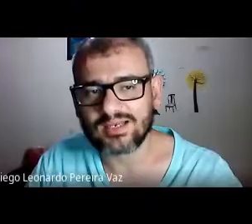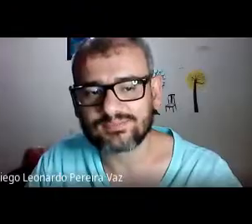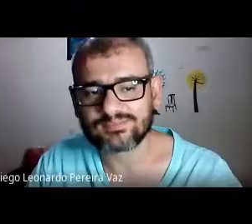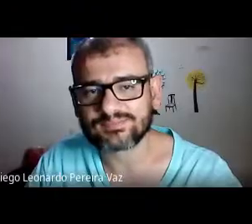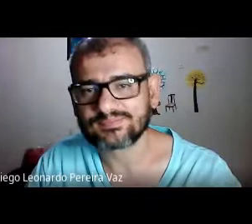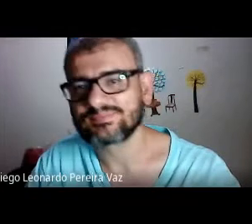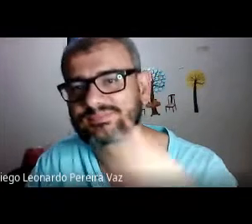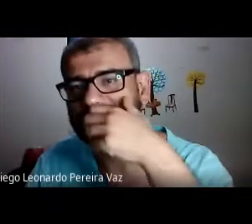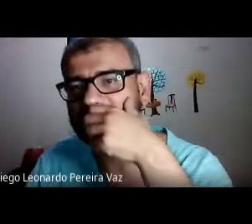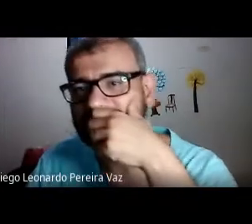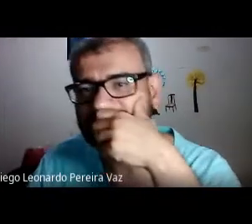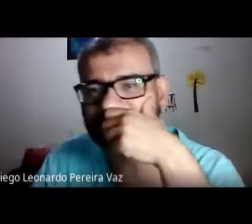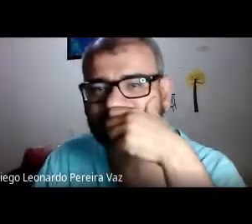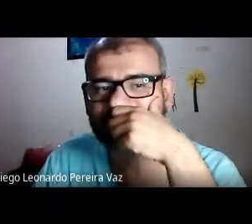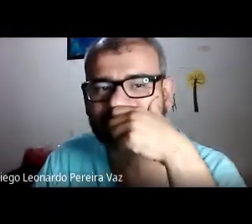Joana.